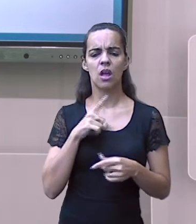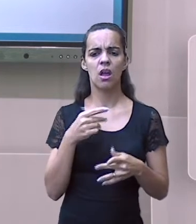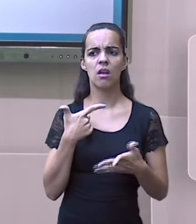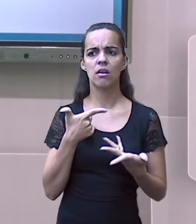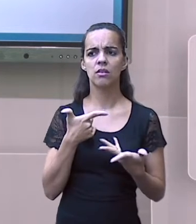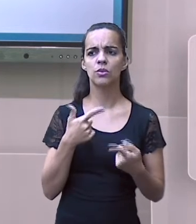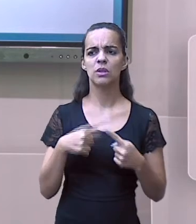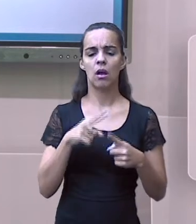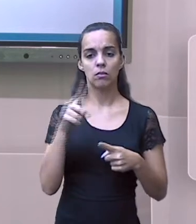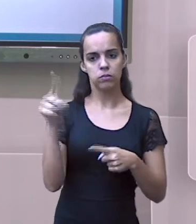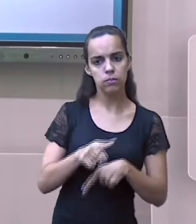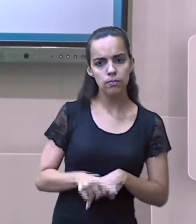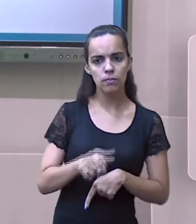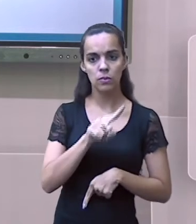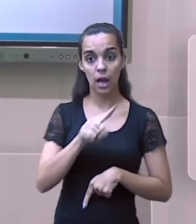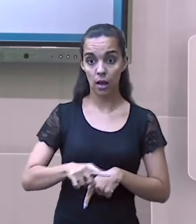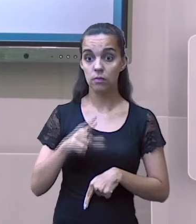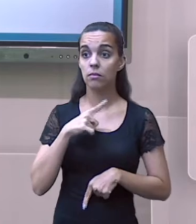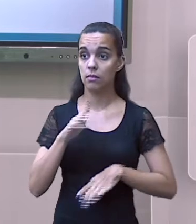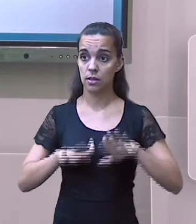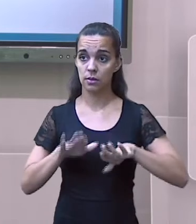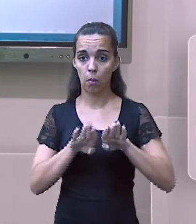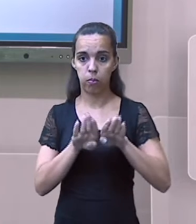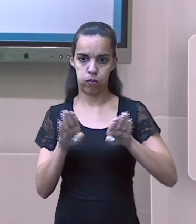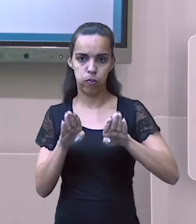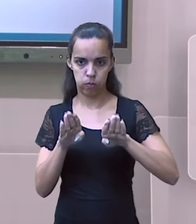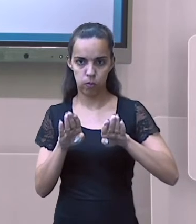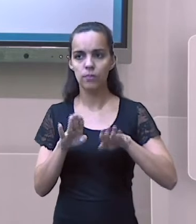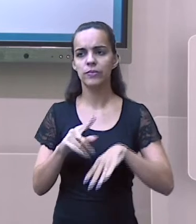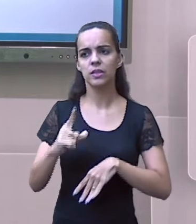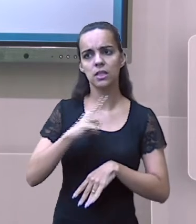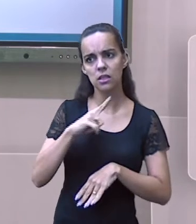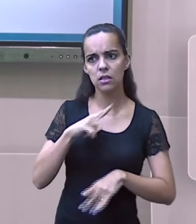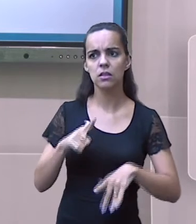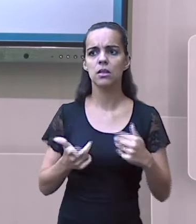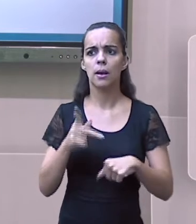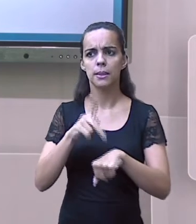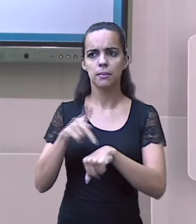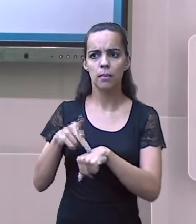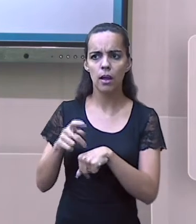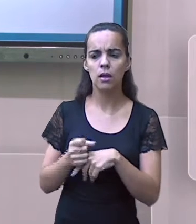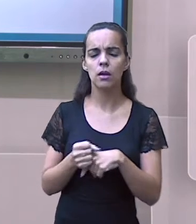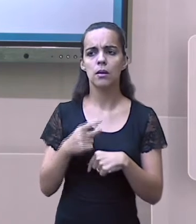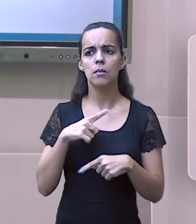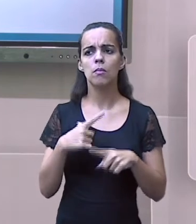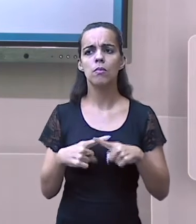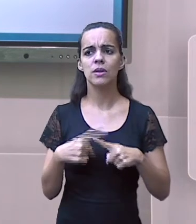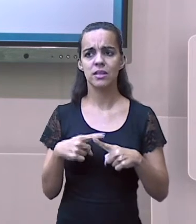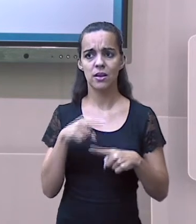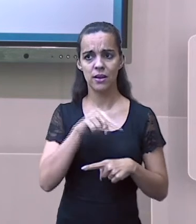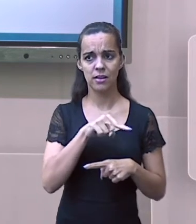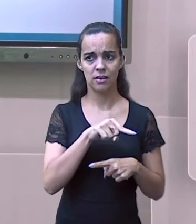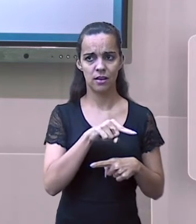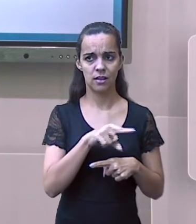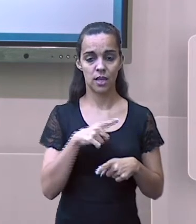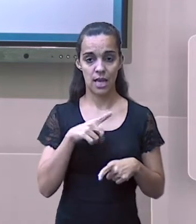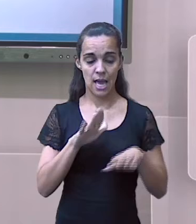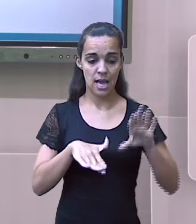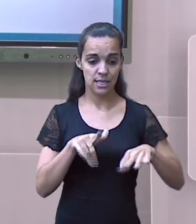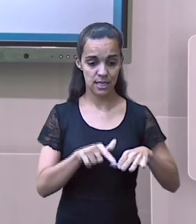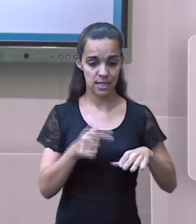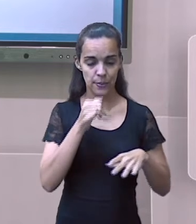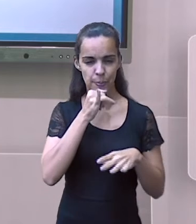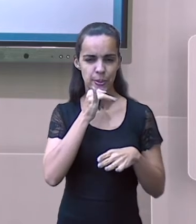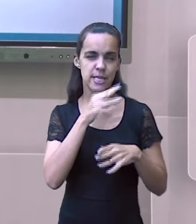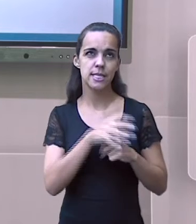a rachaduras. Por exemplo, como cisternas e piscinas. Por quê? Porque elas estão